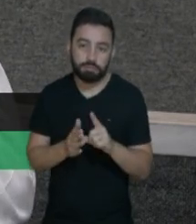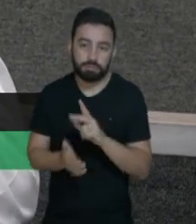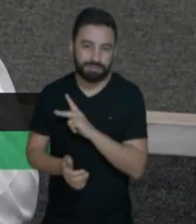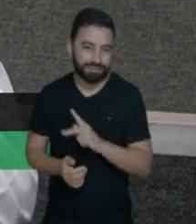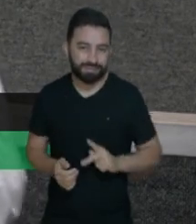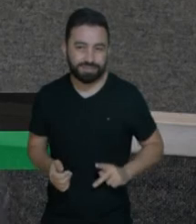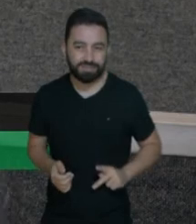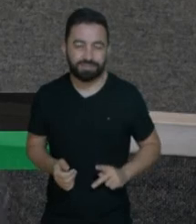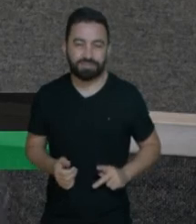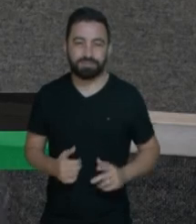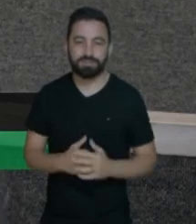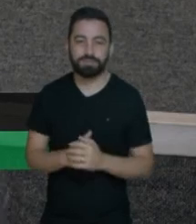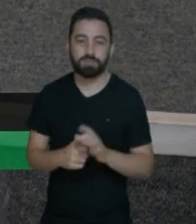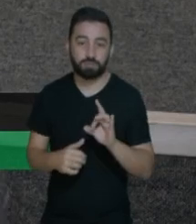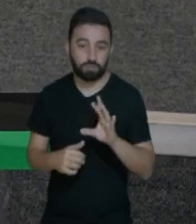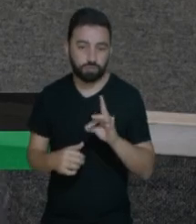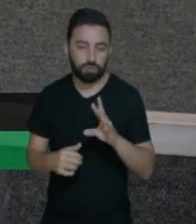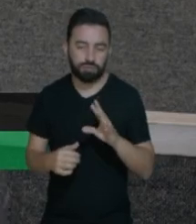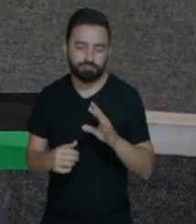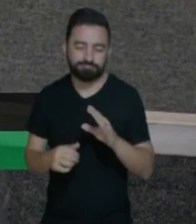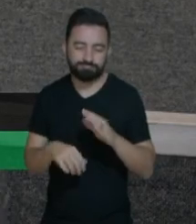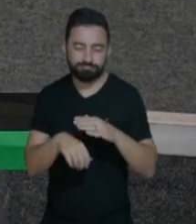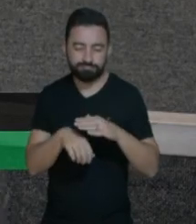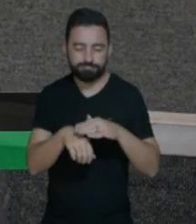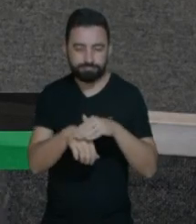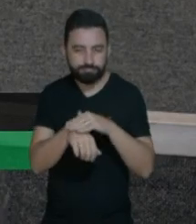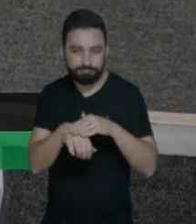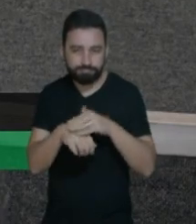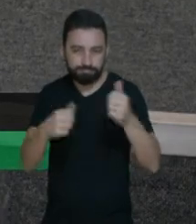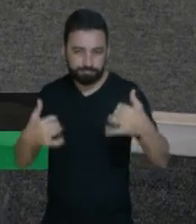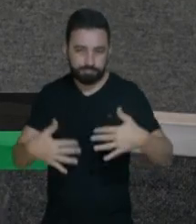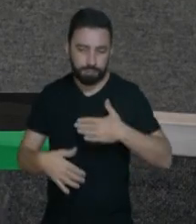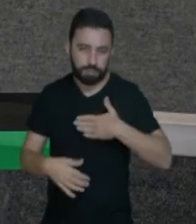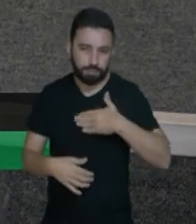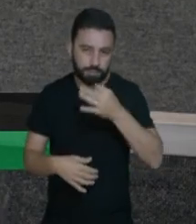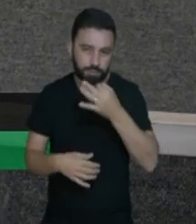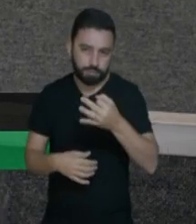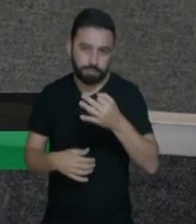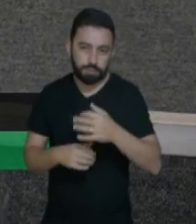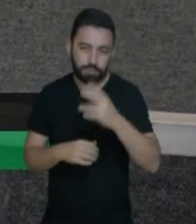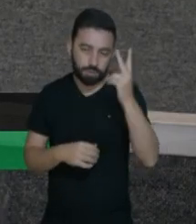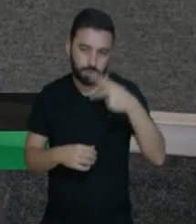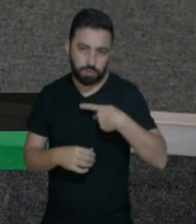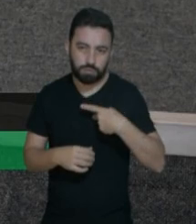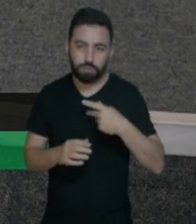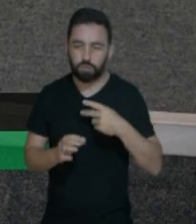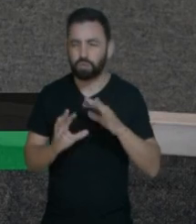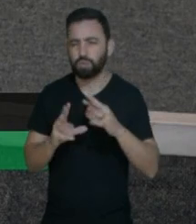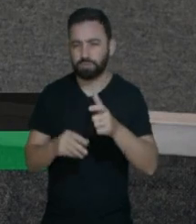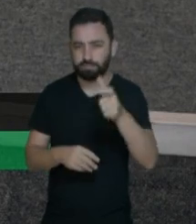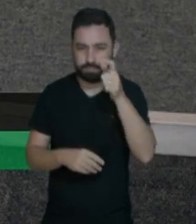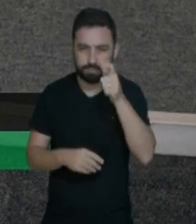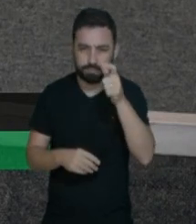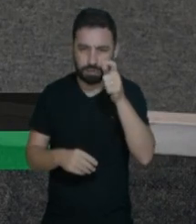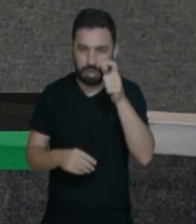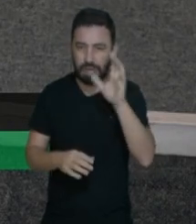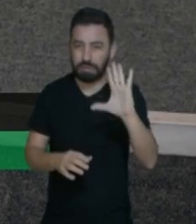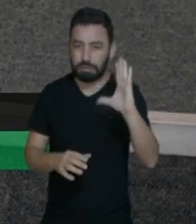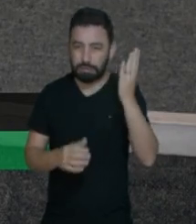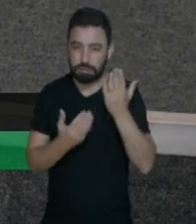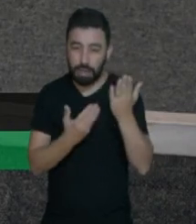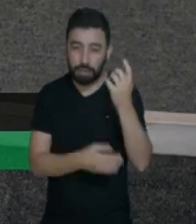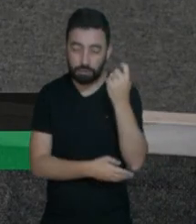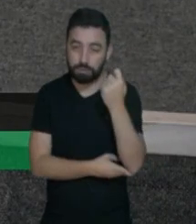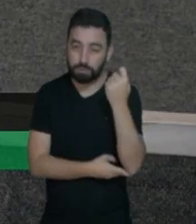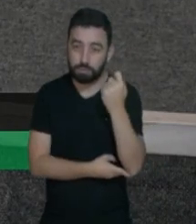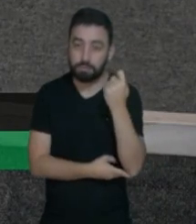fazendo aqui uma uma ponderação né de ordem pessoal todos nós obviamente acompanhamos o fatídico episódio do Rio Grande do